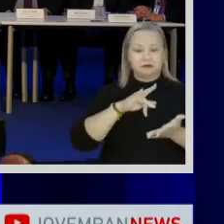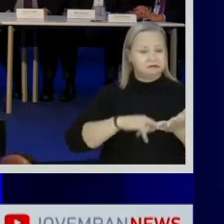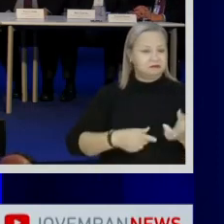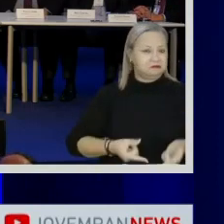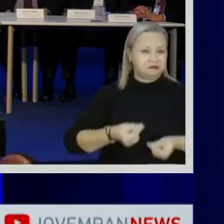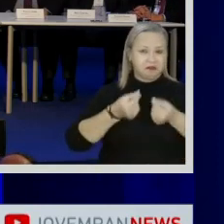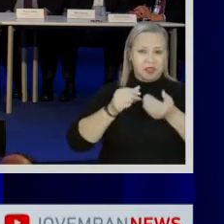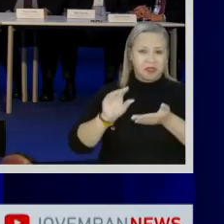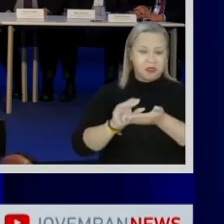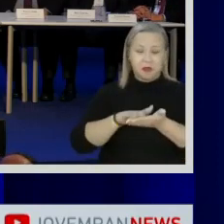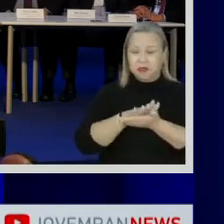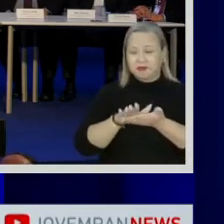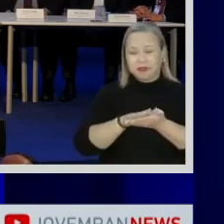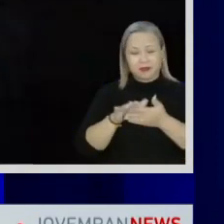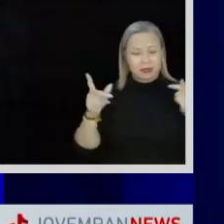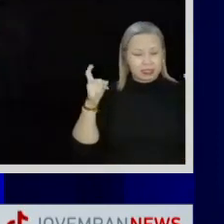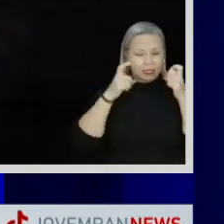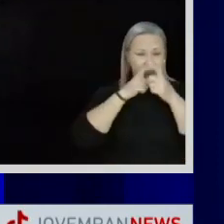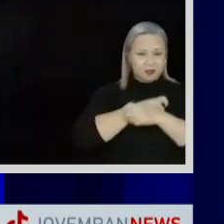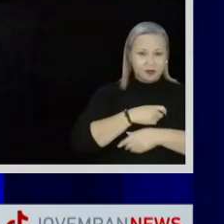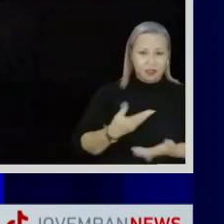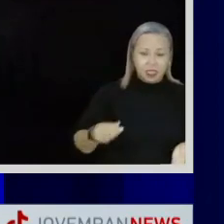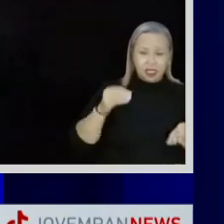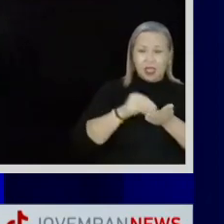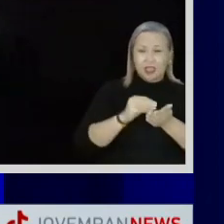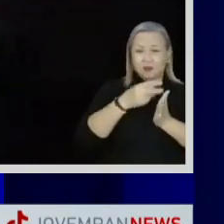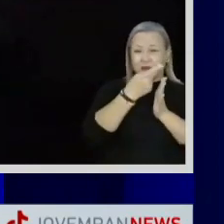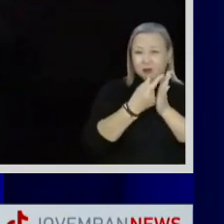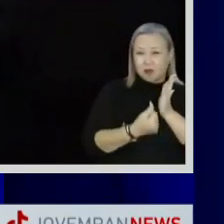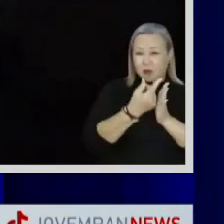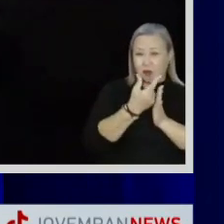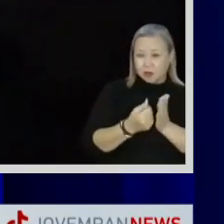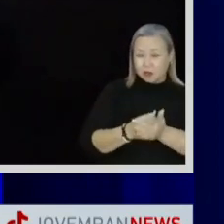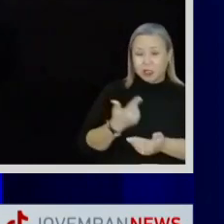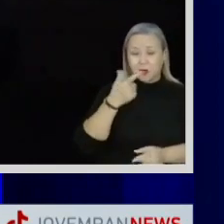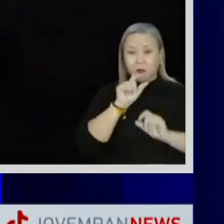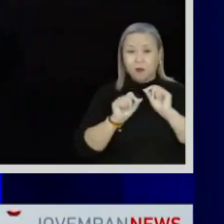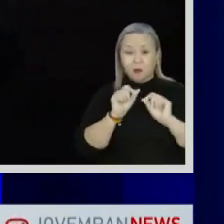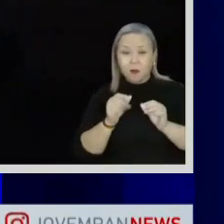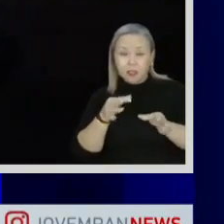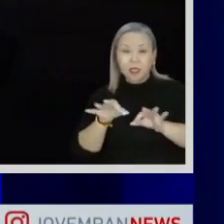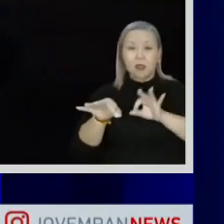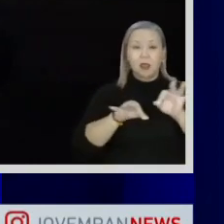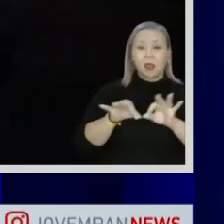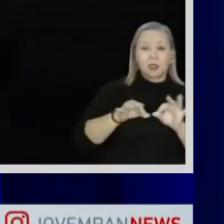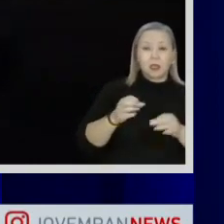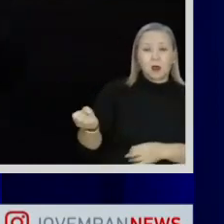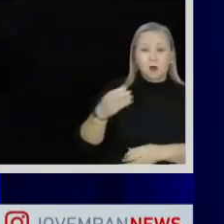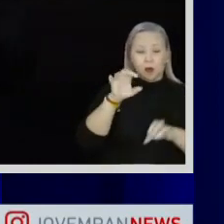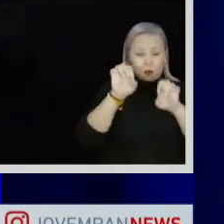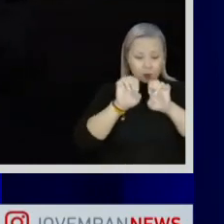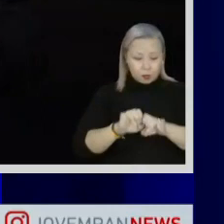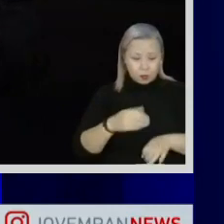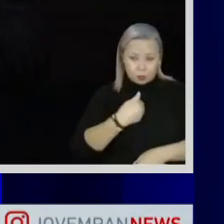esses postos chaves do governo e gerou uma reação muito ruim do mercado. Mas também há uma outra reação que eu esqueci de dizer aqui: